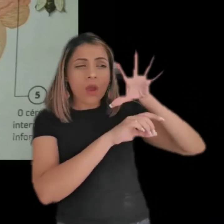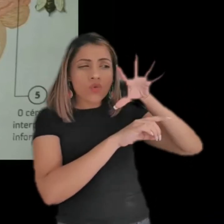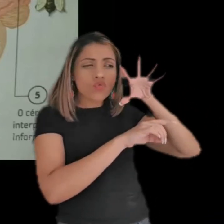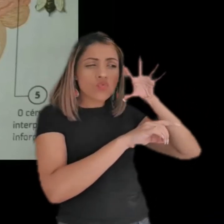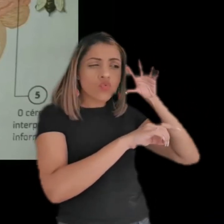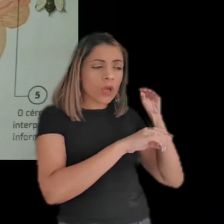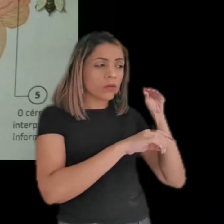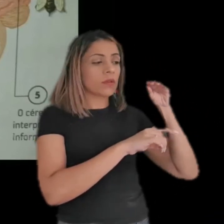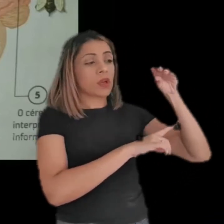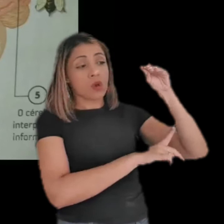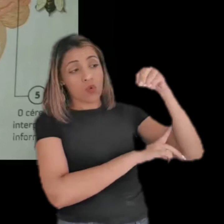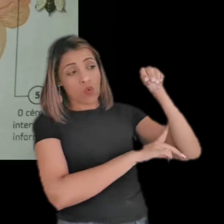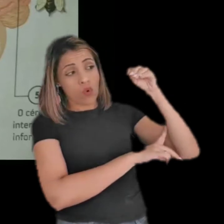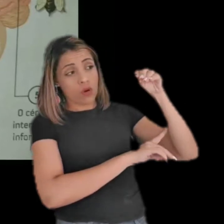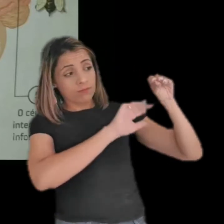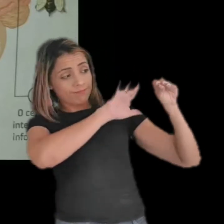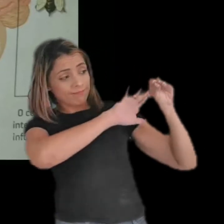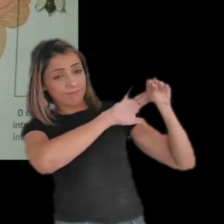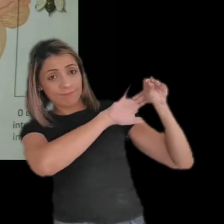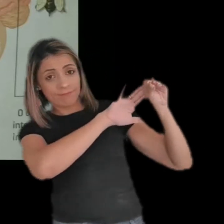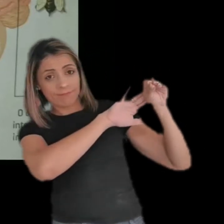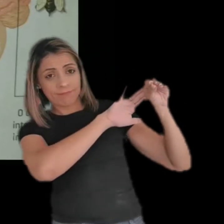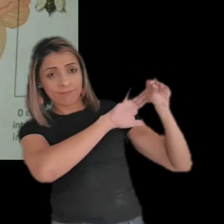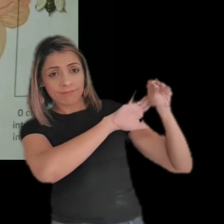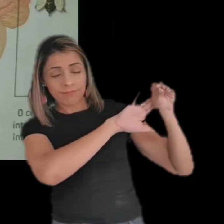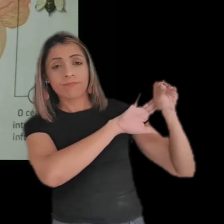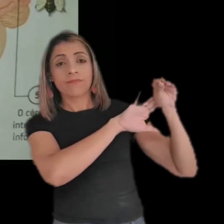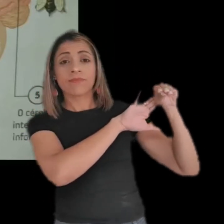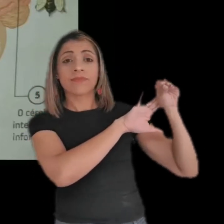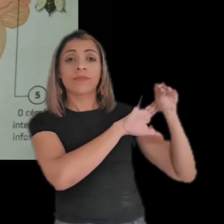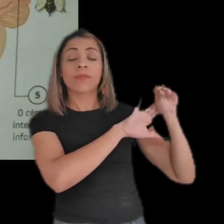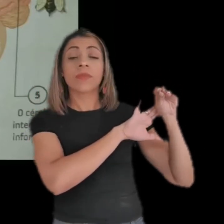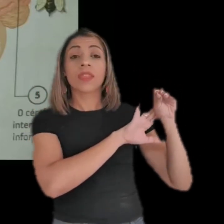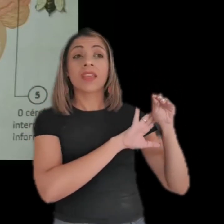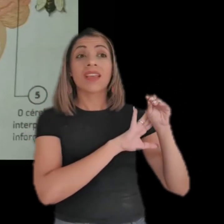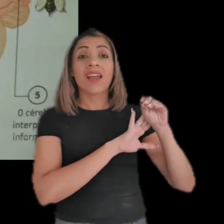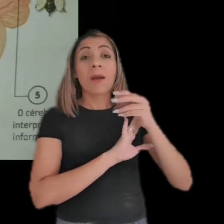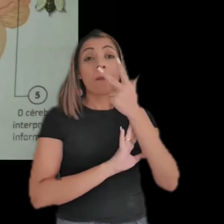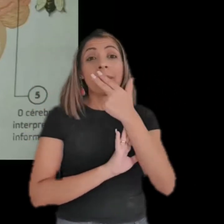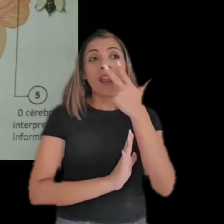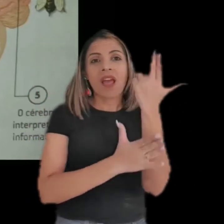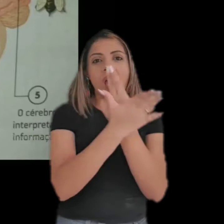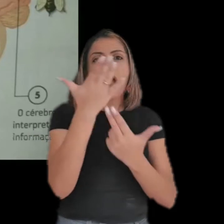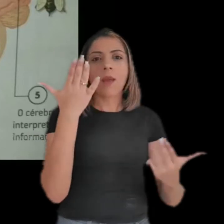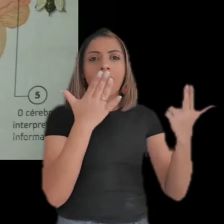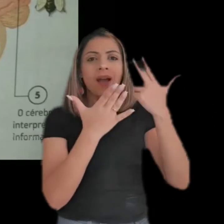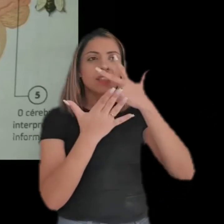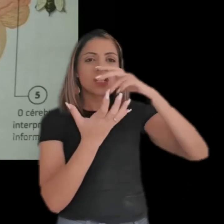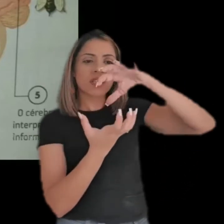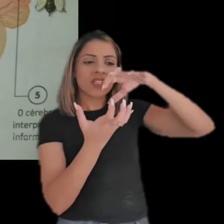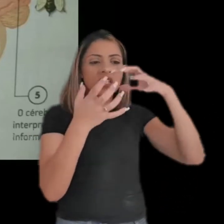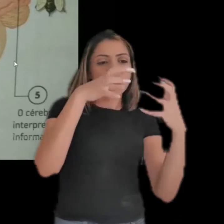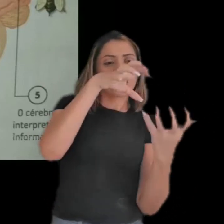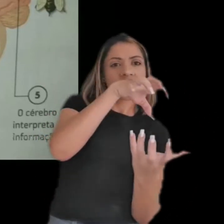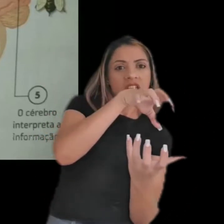fundo do olho, que é onde tem a retina. Aqui mostra, né, o objeto, ele é focado de cabeça para baixo,